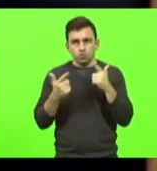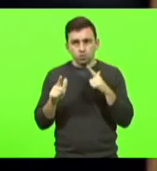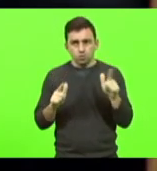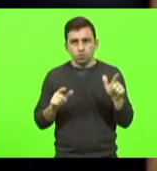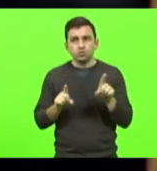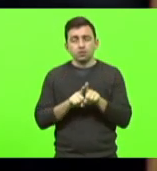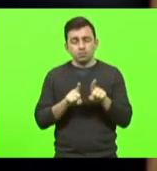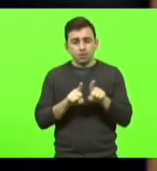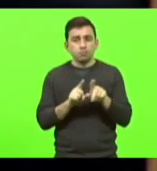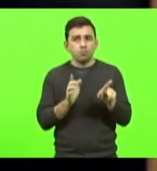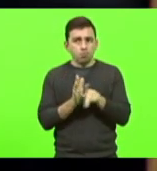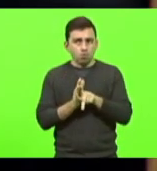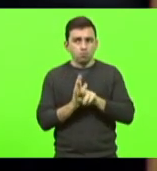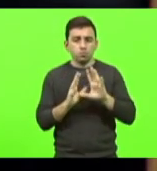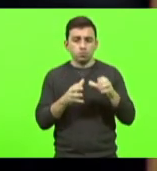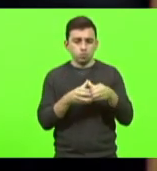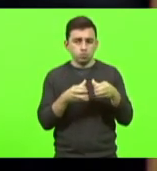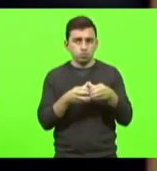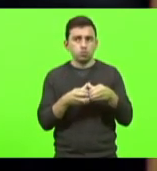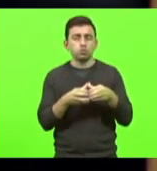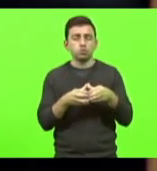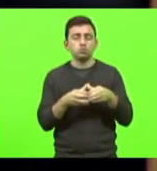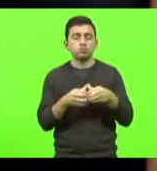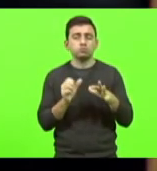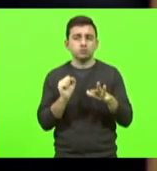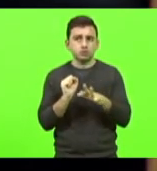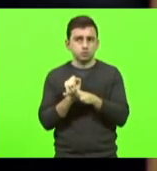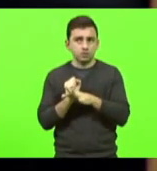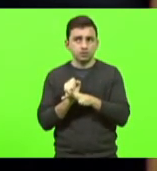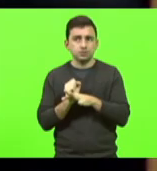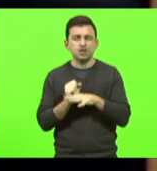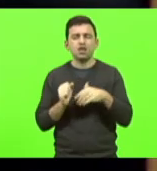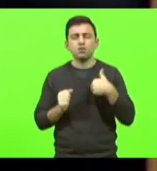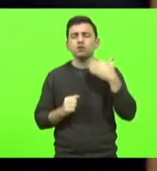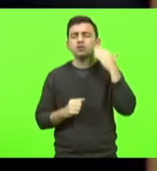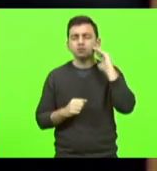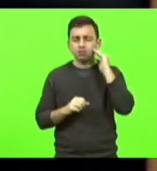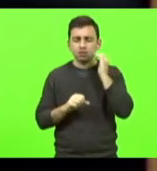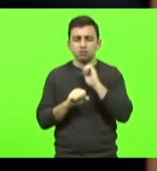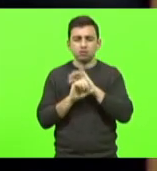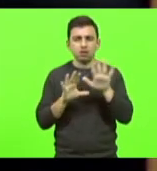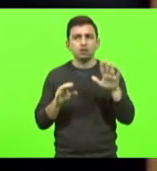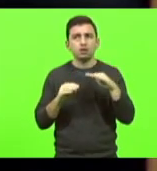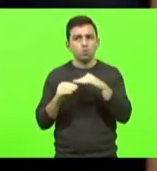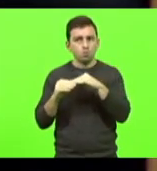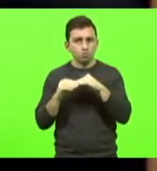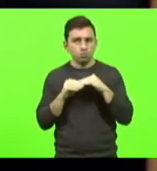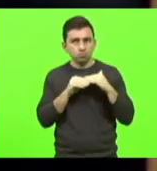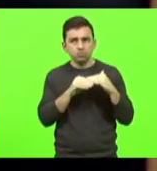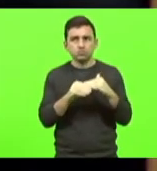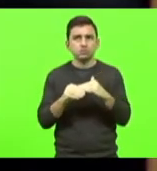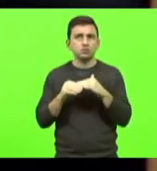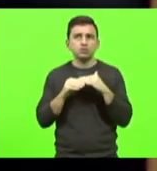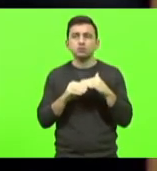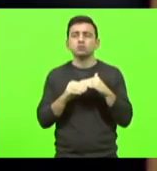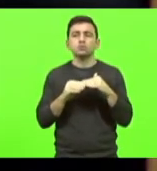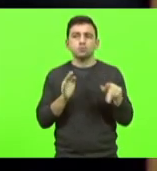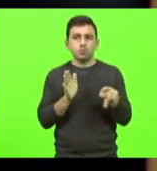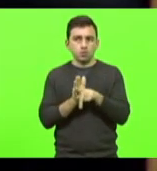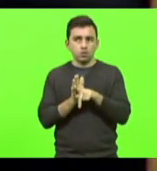também entendo importante a questão de igualdade das forças de segurança foi por isso também